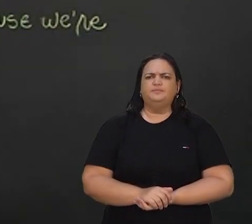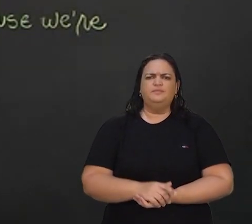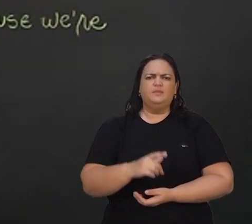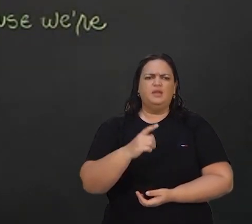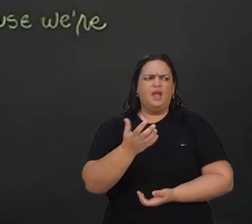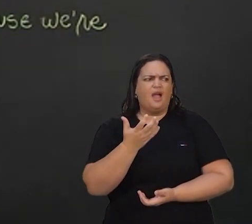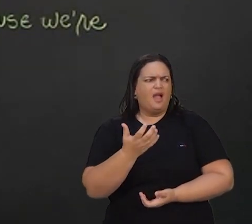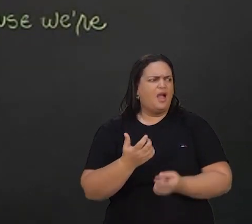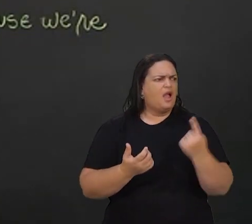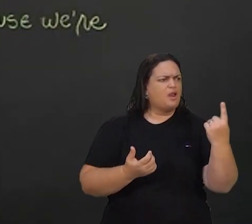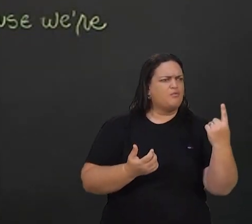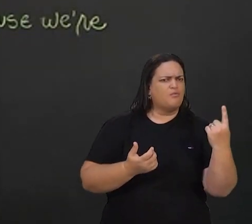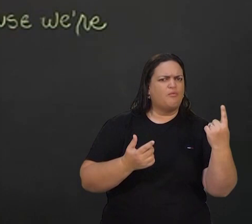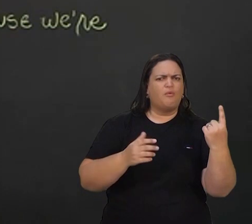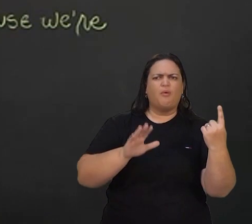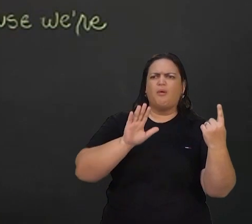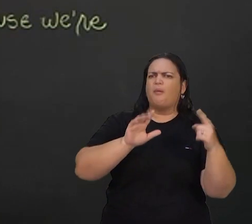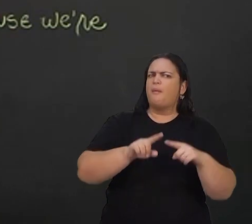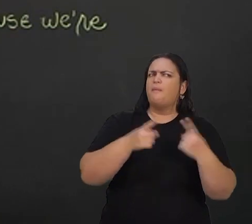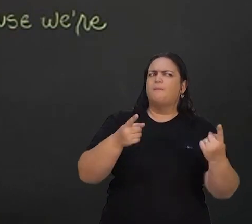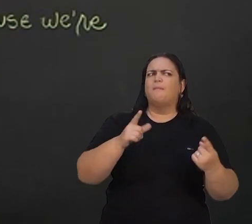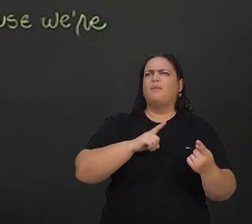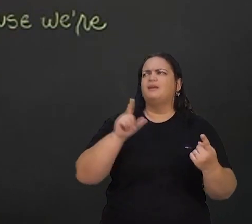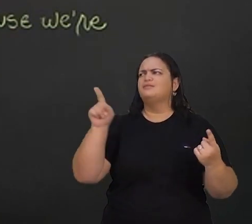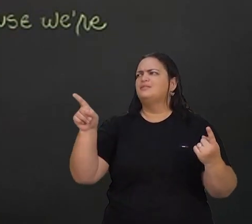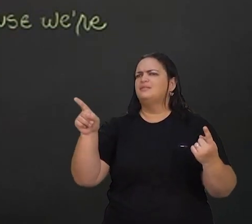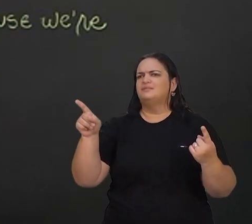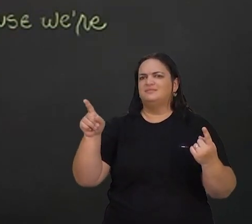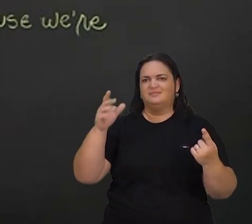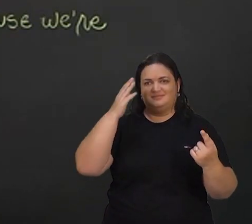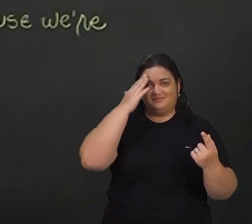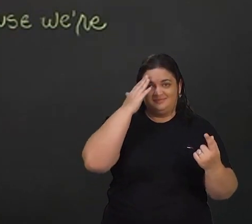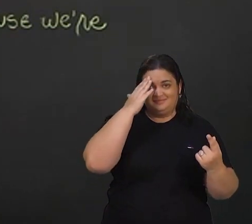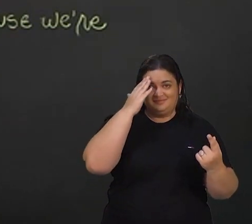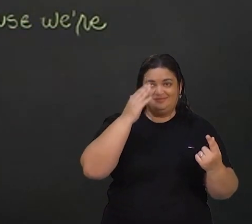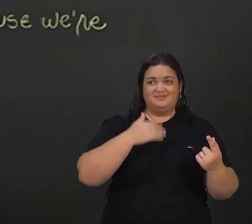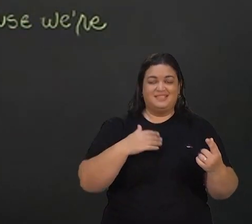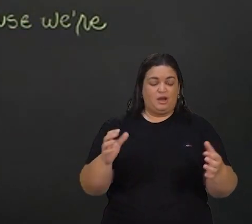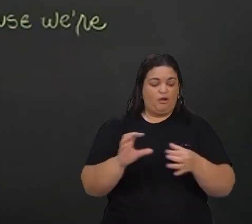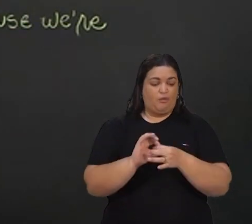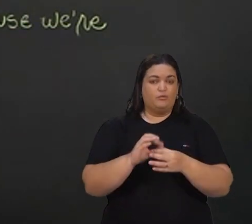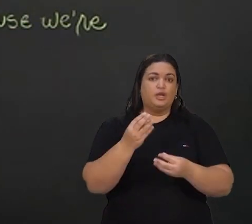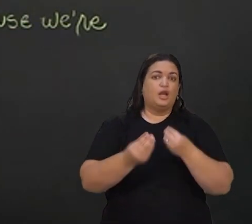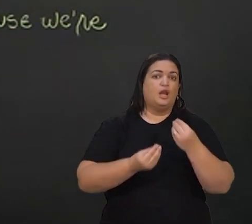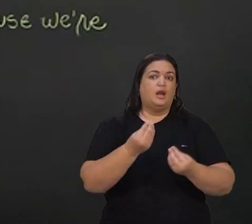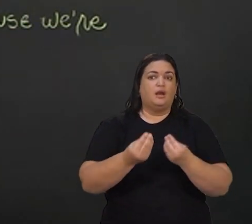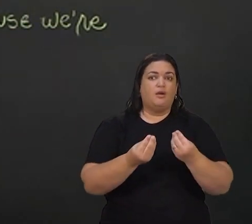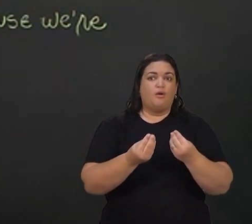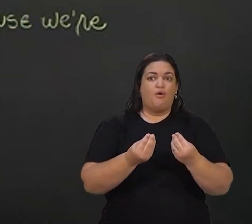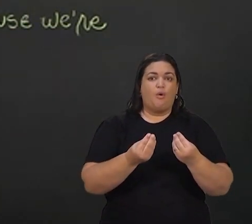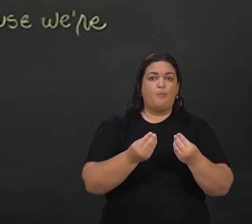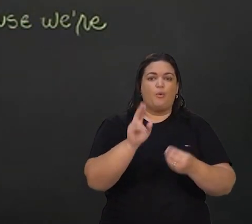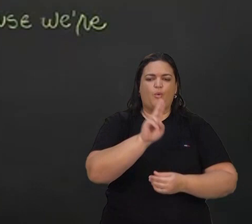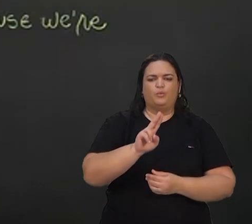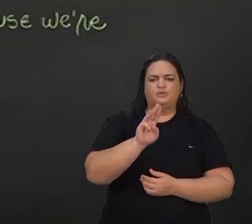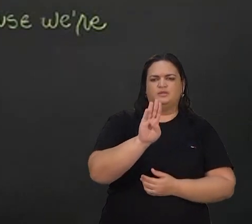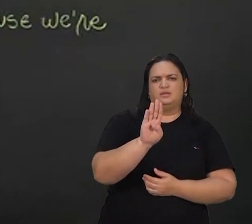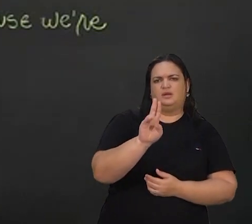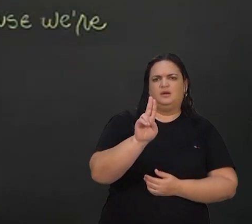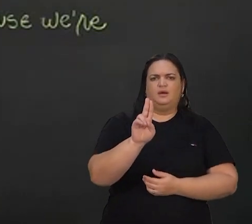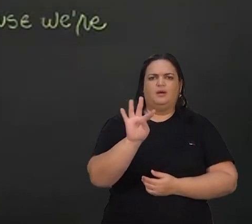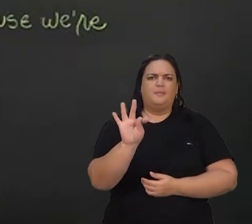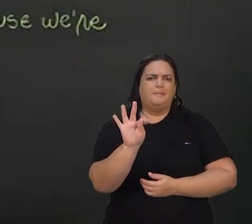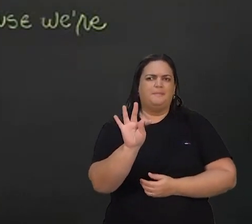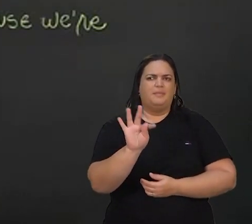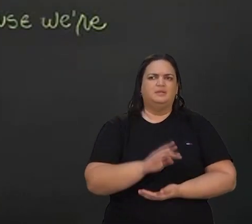fala uma coisa, a outra vem contrastando. Eu vou uni-las com o mas, porém, até em português mesmo. Vamos dar uma olhadinha em